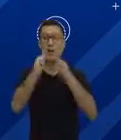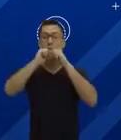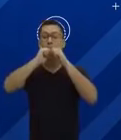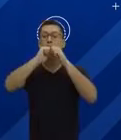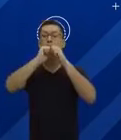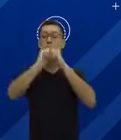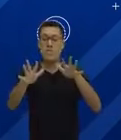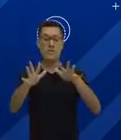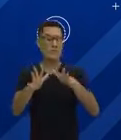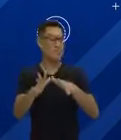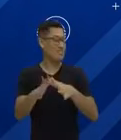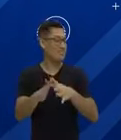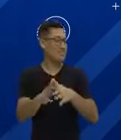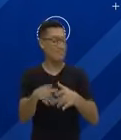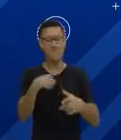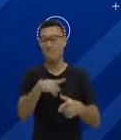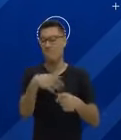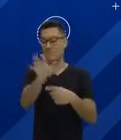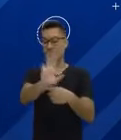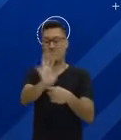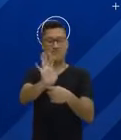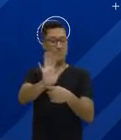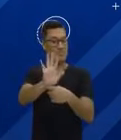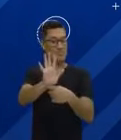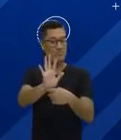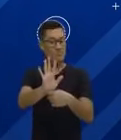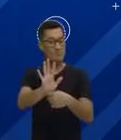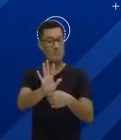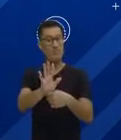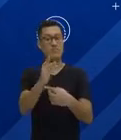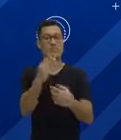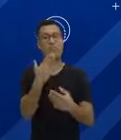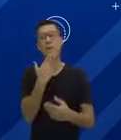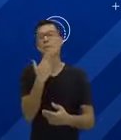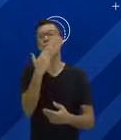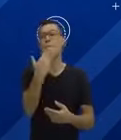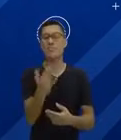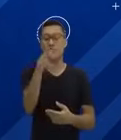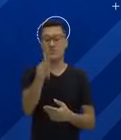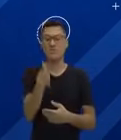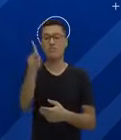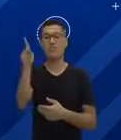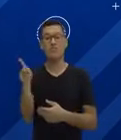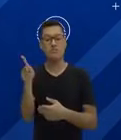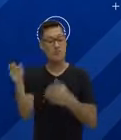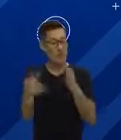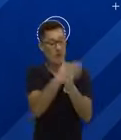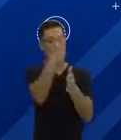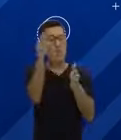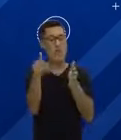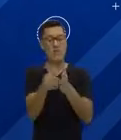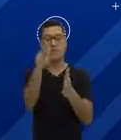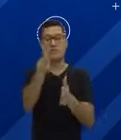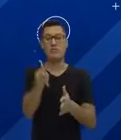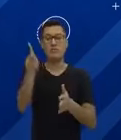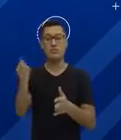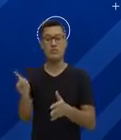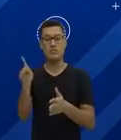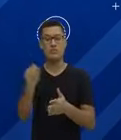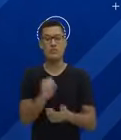não estamos transmitindo ao vivo do nosso estúdio. Pedimos que os professores, os nossos professores que compõem aqui o